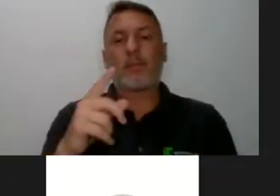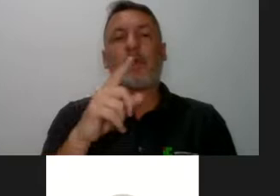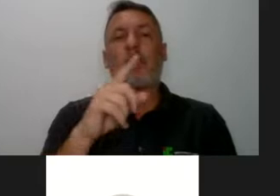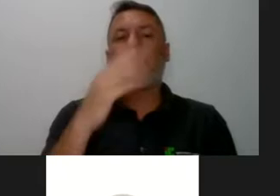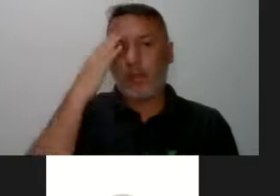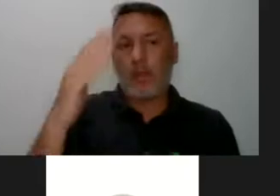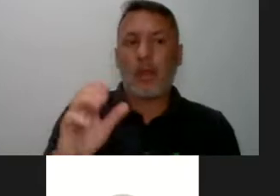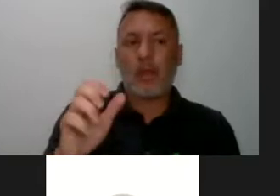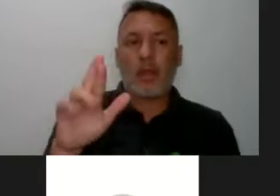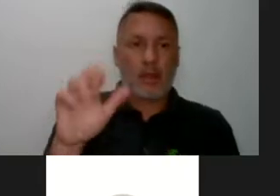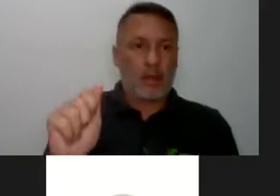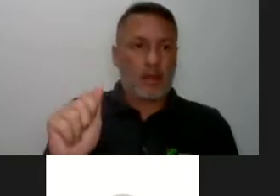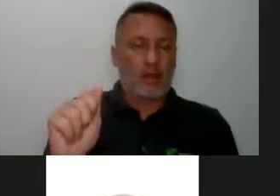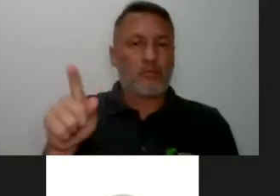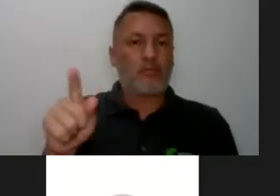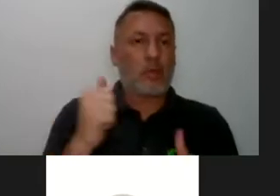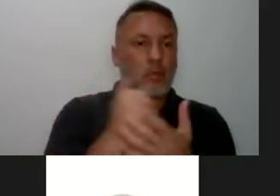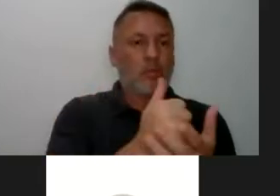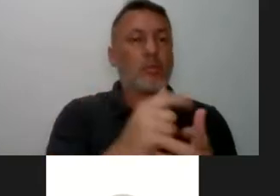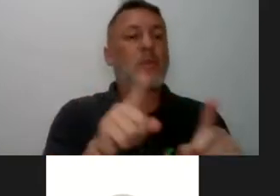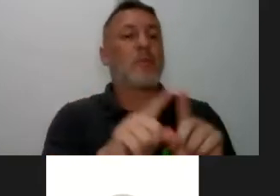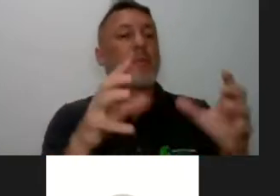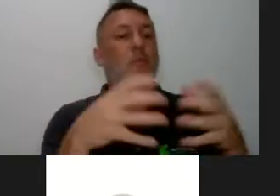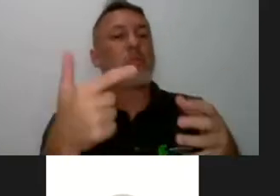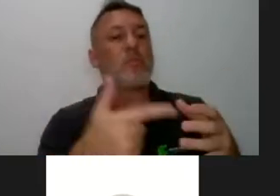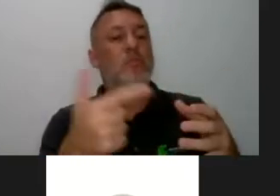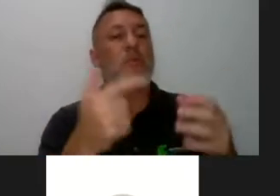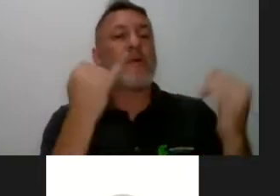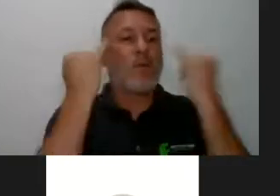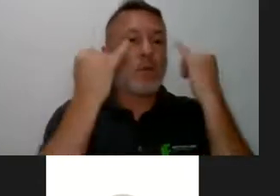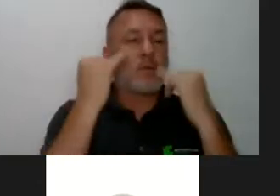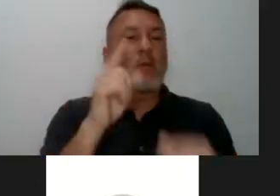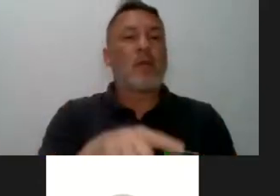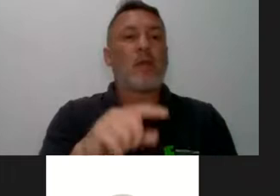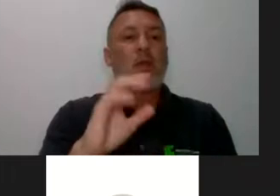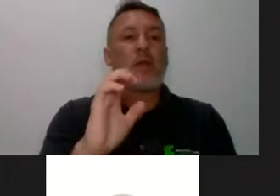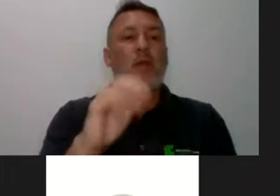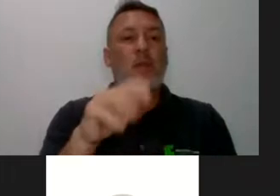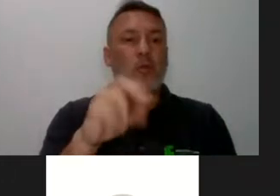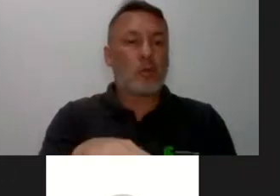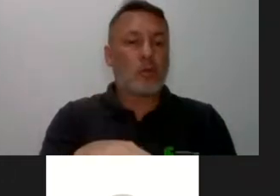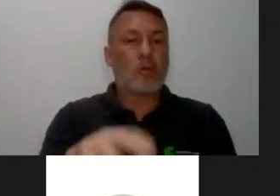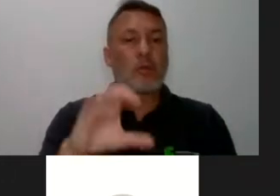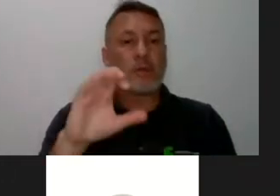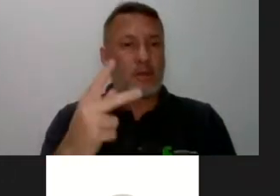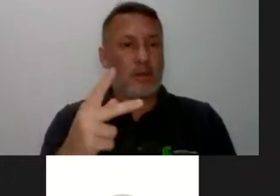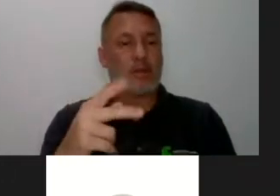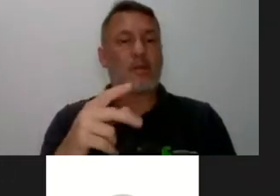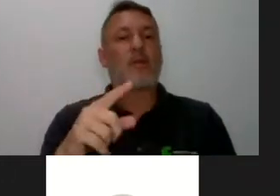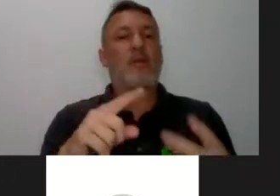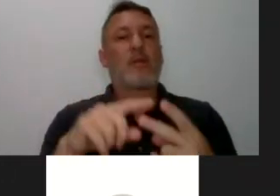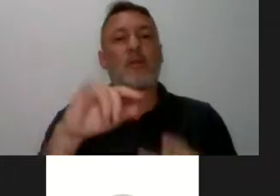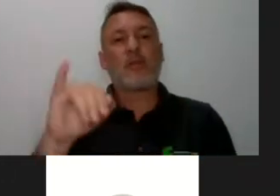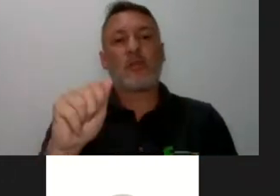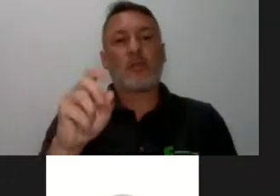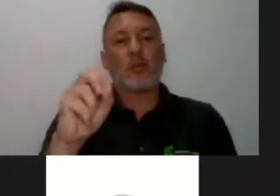Érica, pela sua auxílio. A subcomissão de tecnologia da informação também, ao Emerson Piana, ao Carlos Henrique Morelato, ao Jackson do